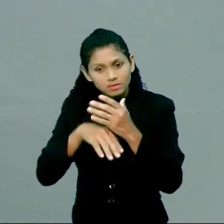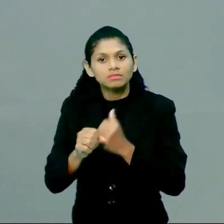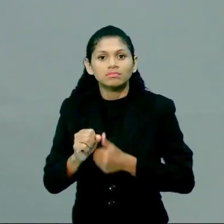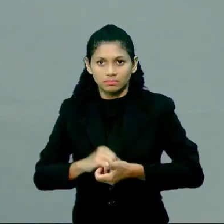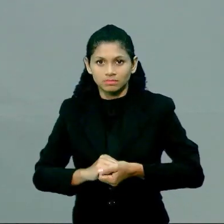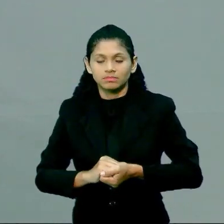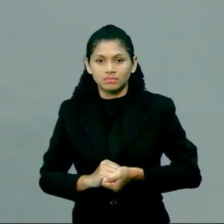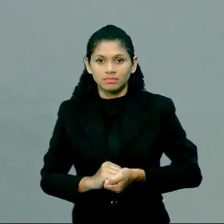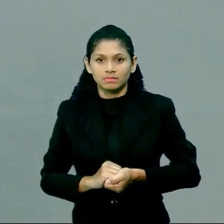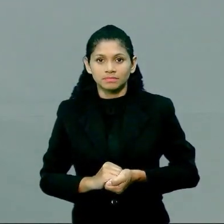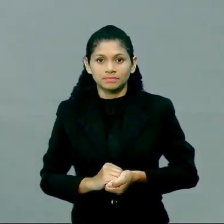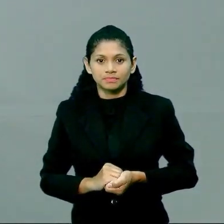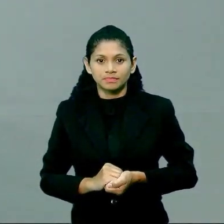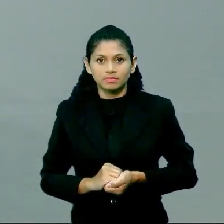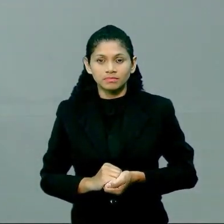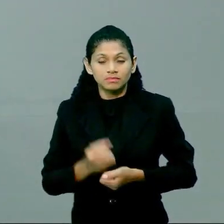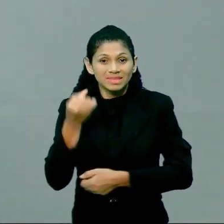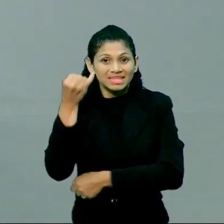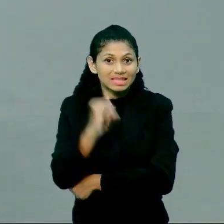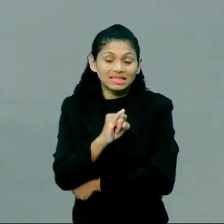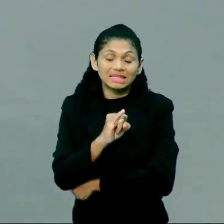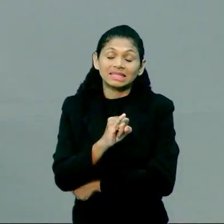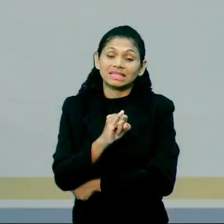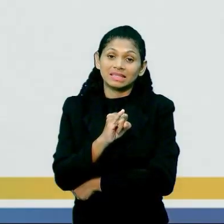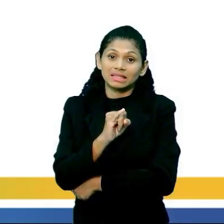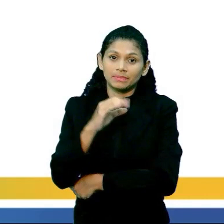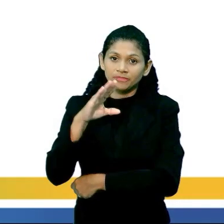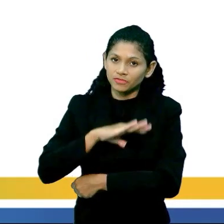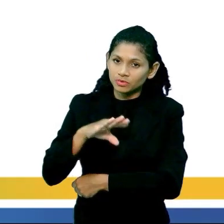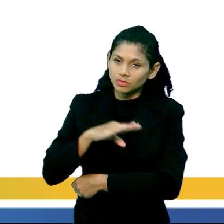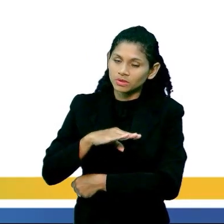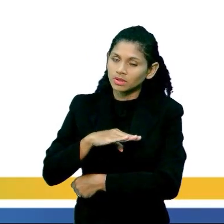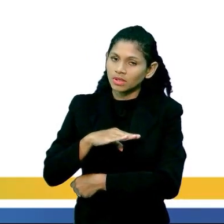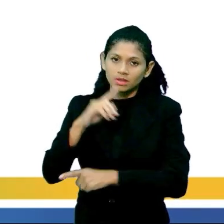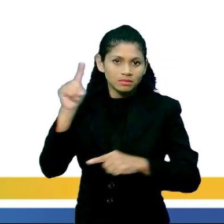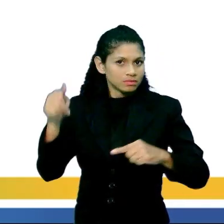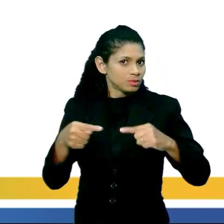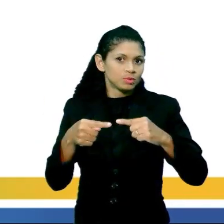espanhol, se fosse português não era espanhol, ou vice-versa, tá?